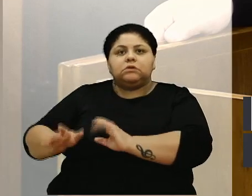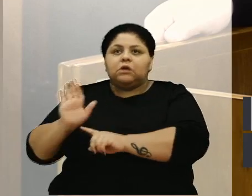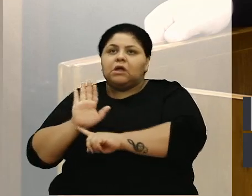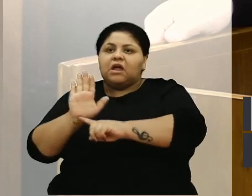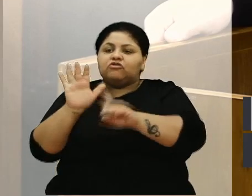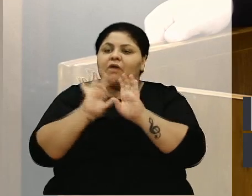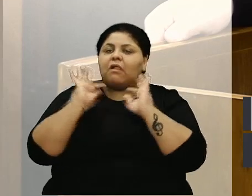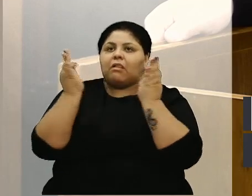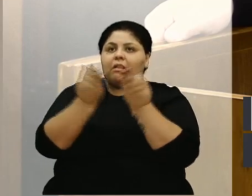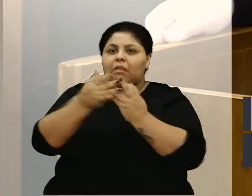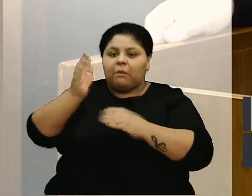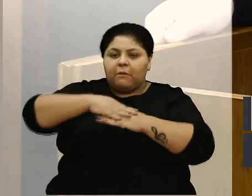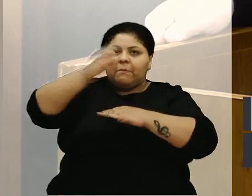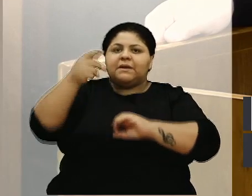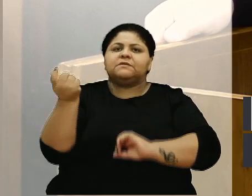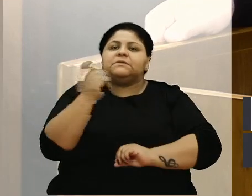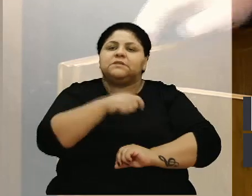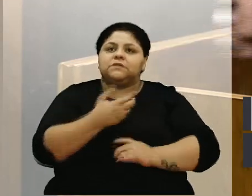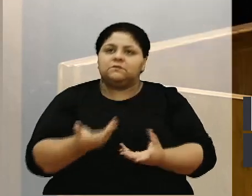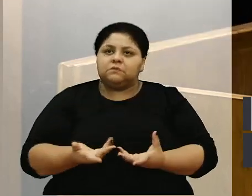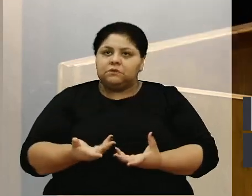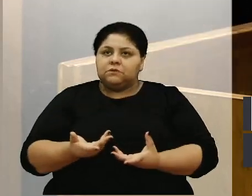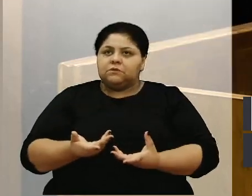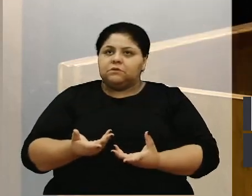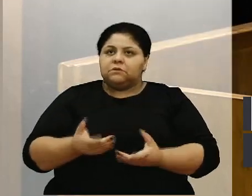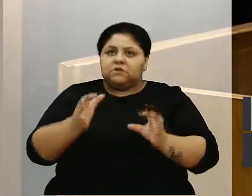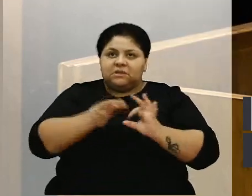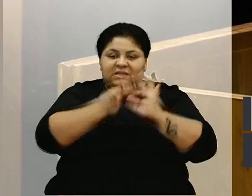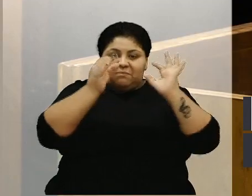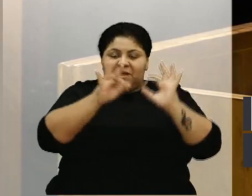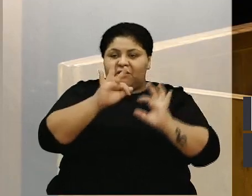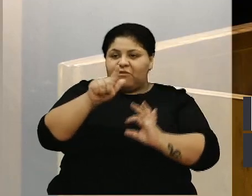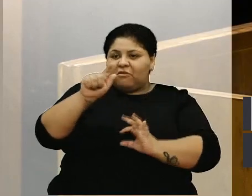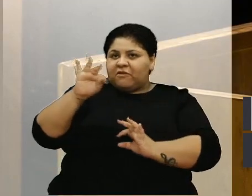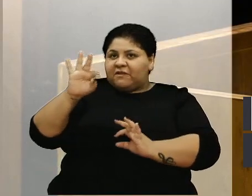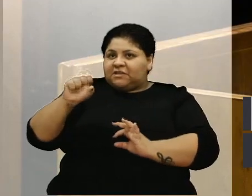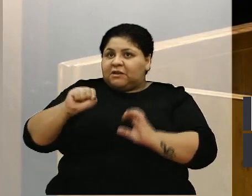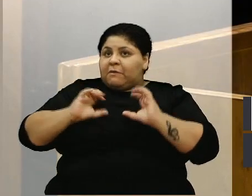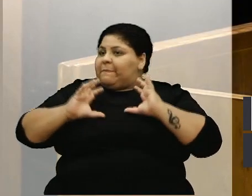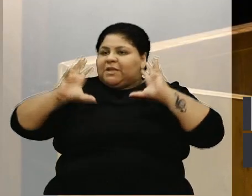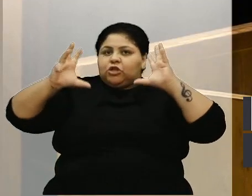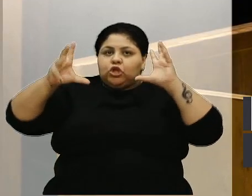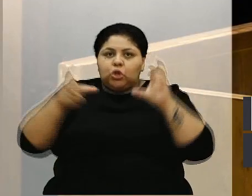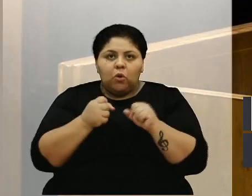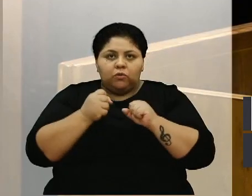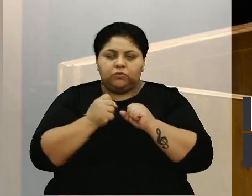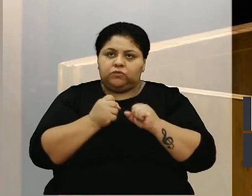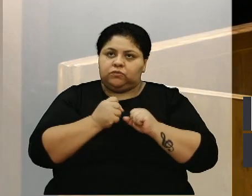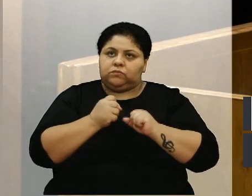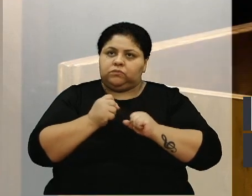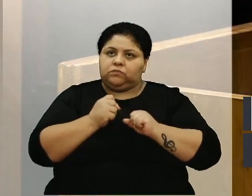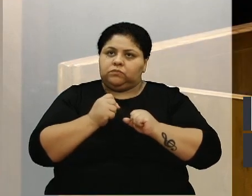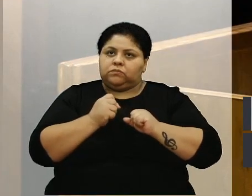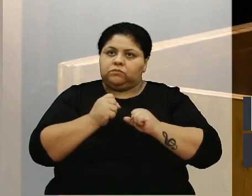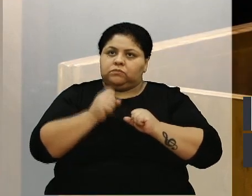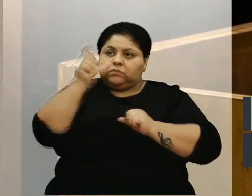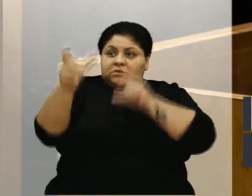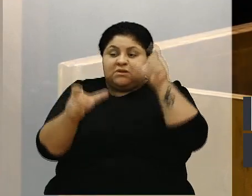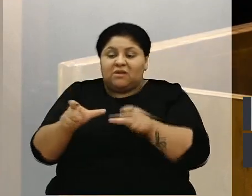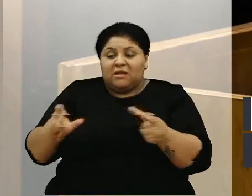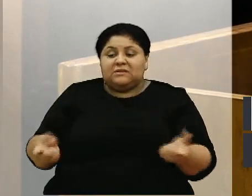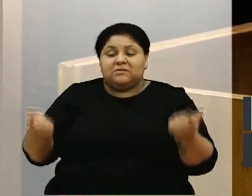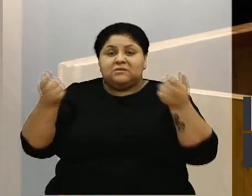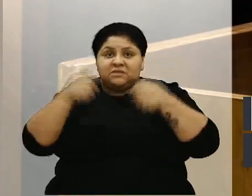essas famílias que mais precisam. Libere o FGTS para todos. As pessoas